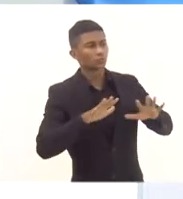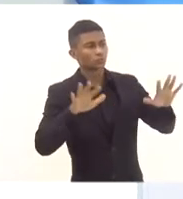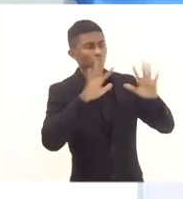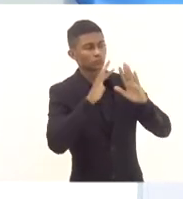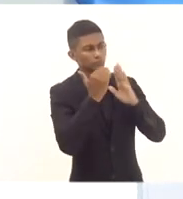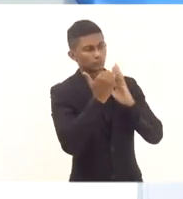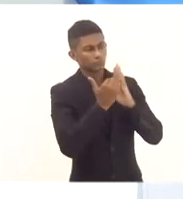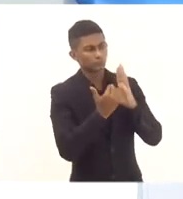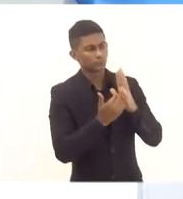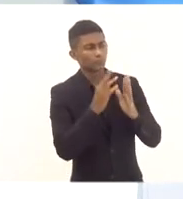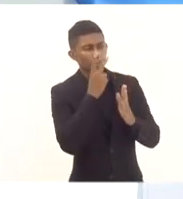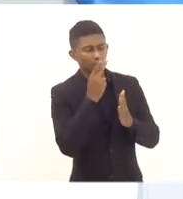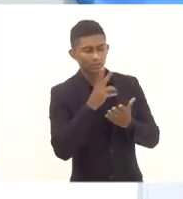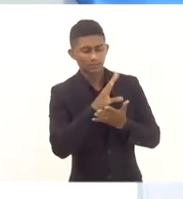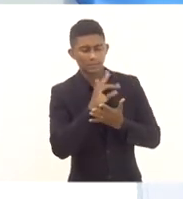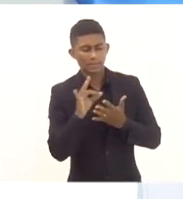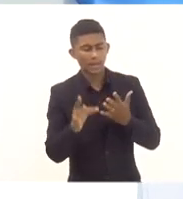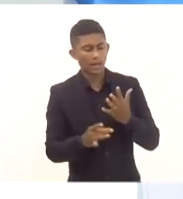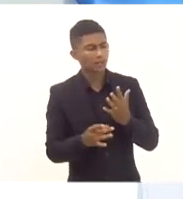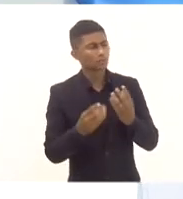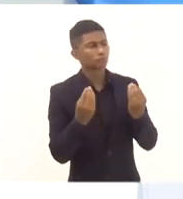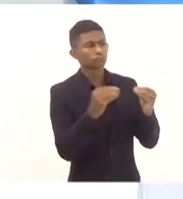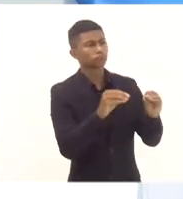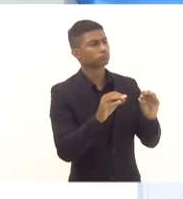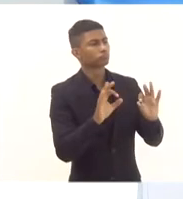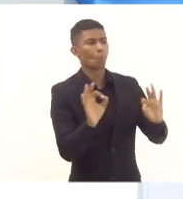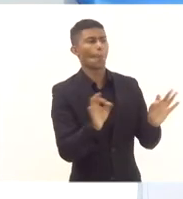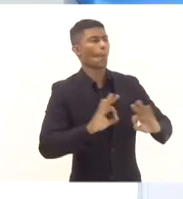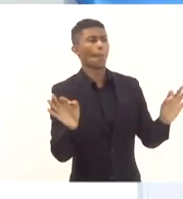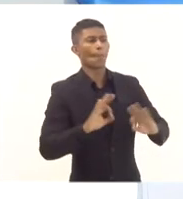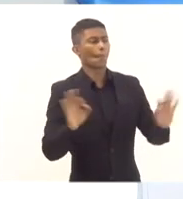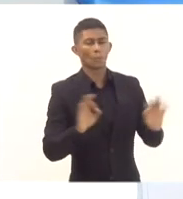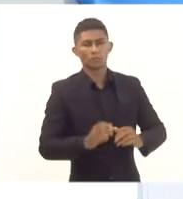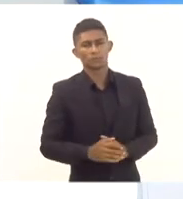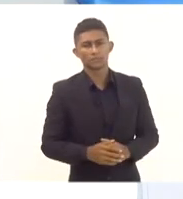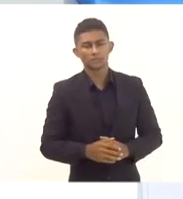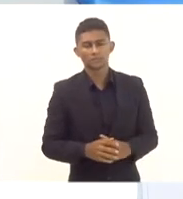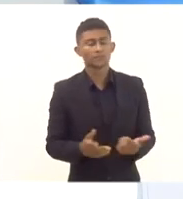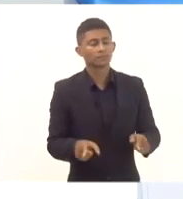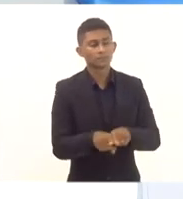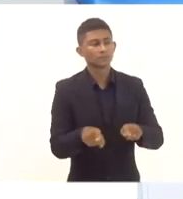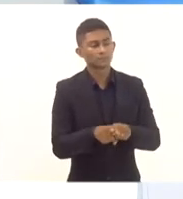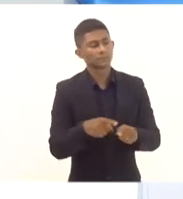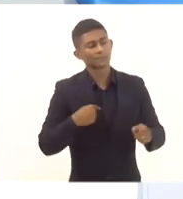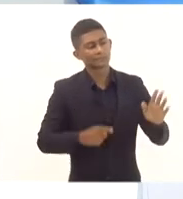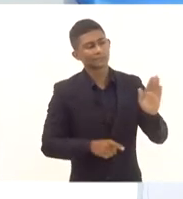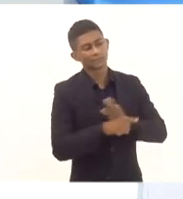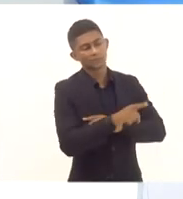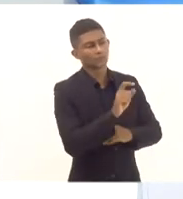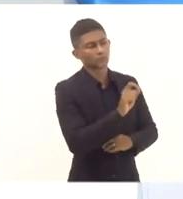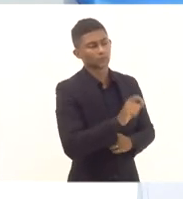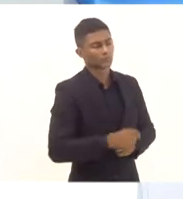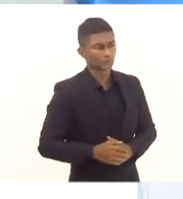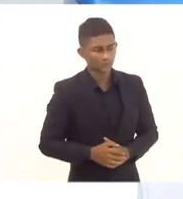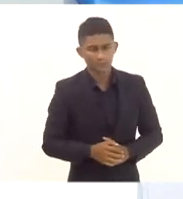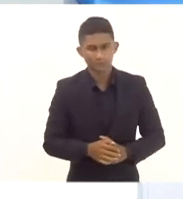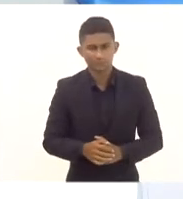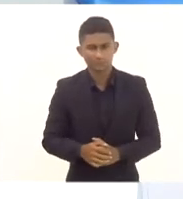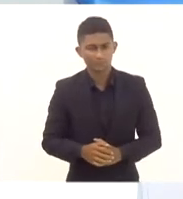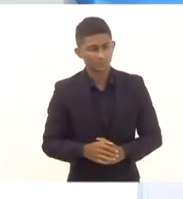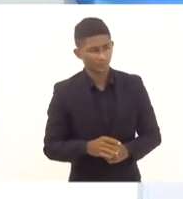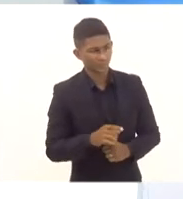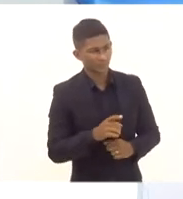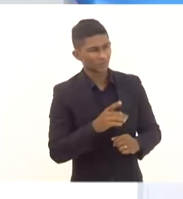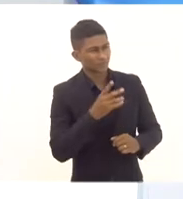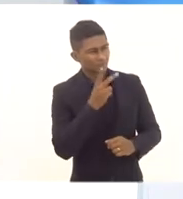mas as detalhadas não estão disponíveis no site né Além disso perguntar ao senhor como vem sendo a